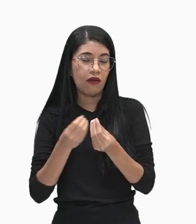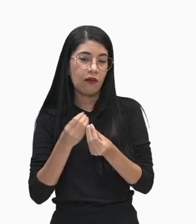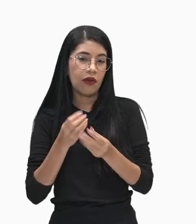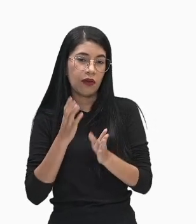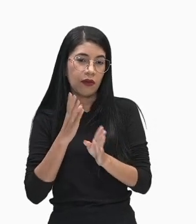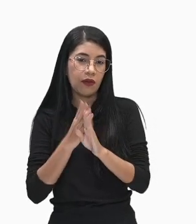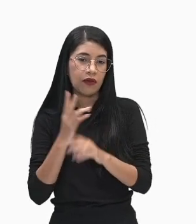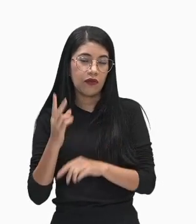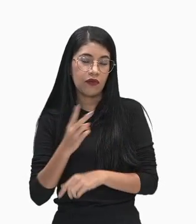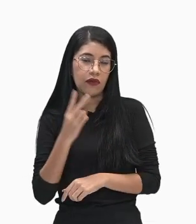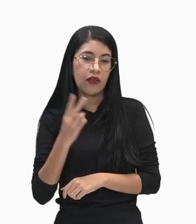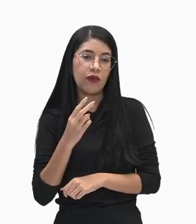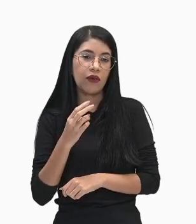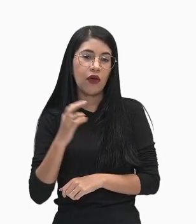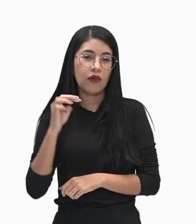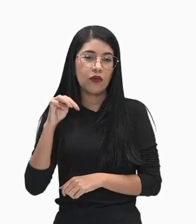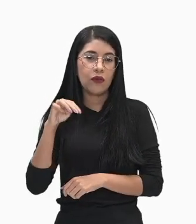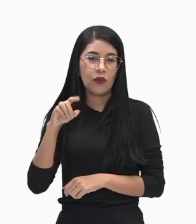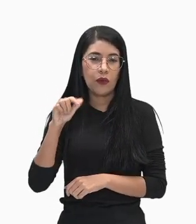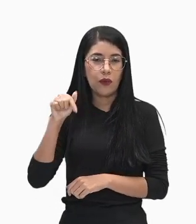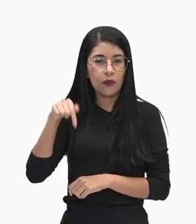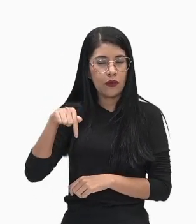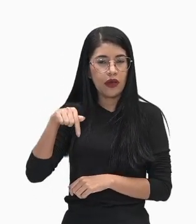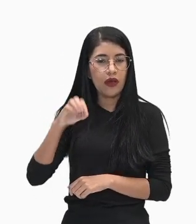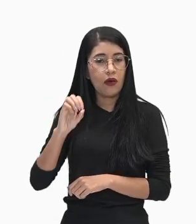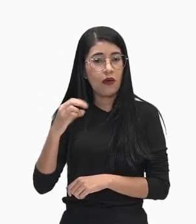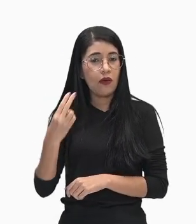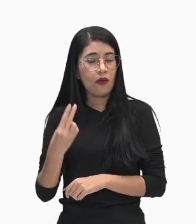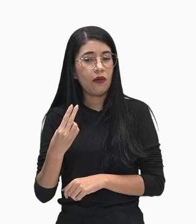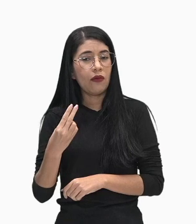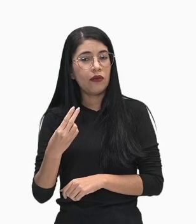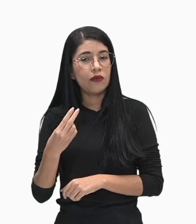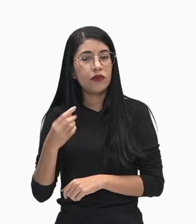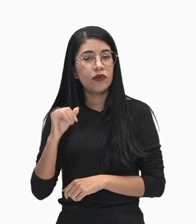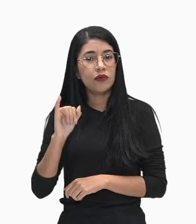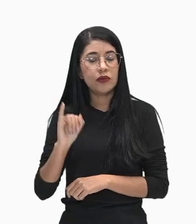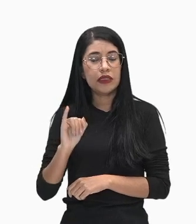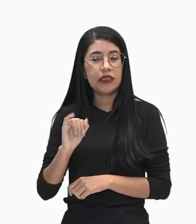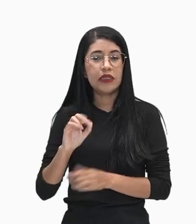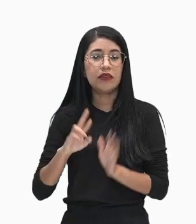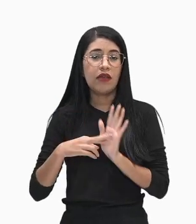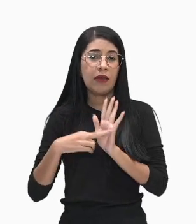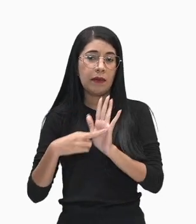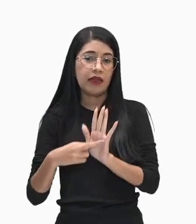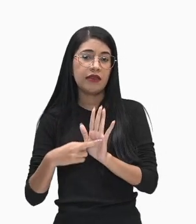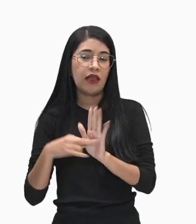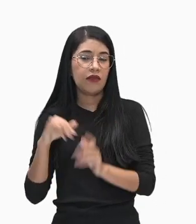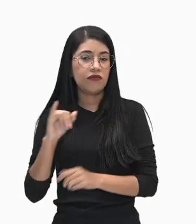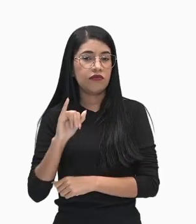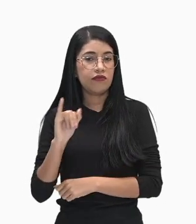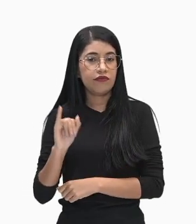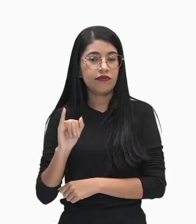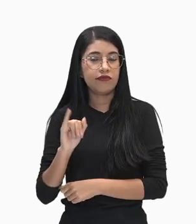ou módulo da corrente elétrica. E a gente vai simbolizar a corrente elétrica pela letra I.